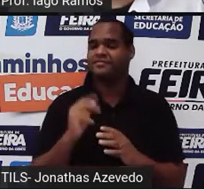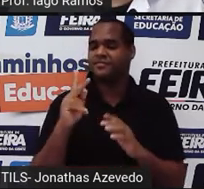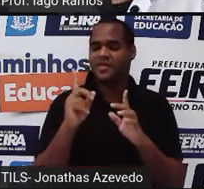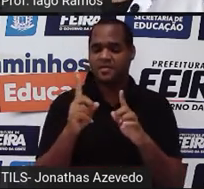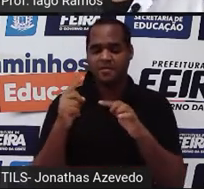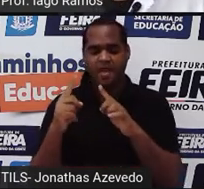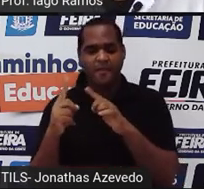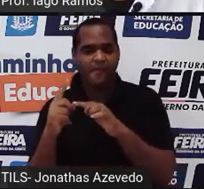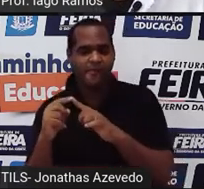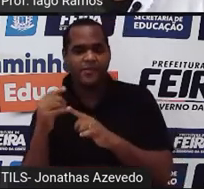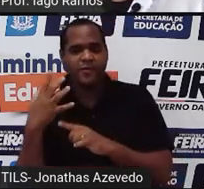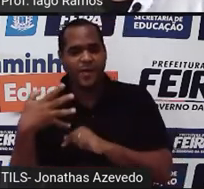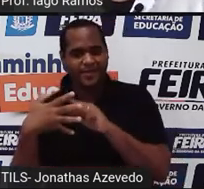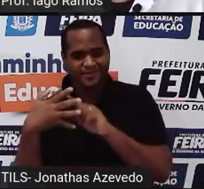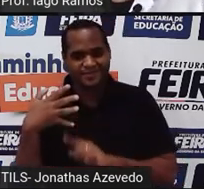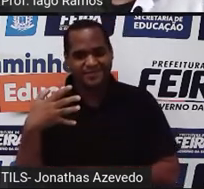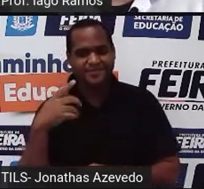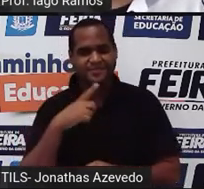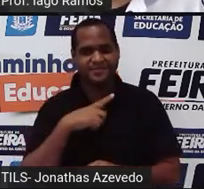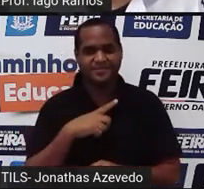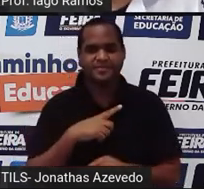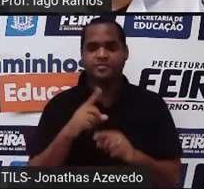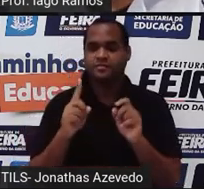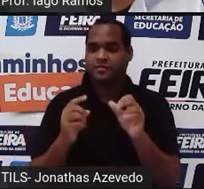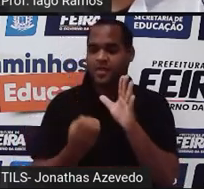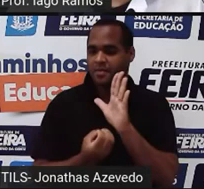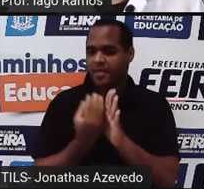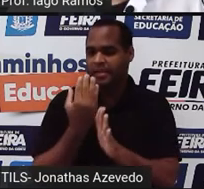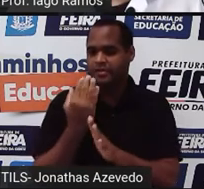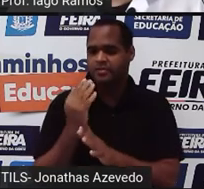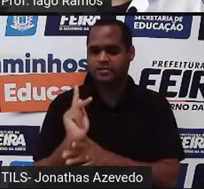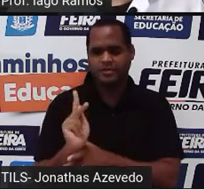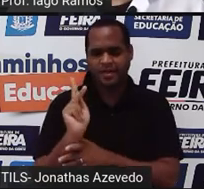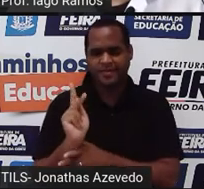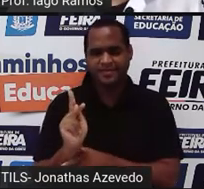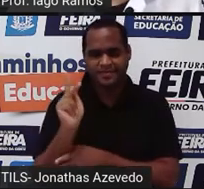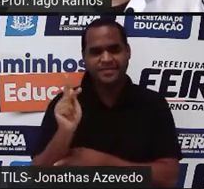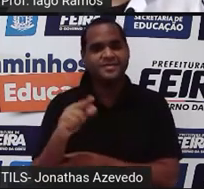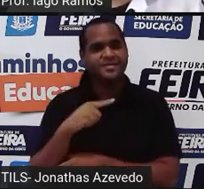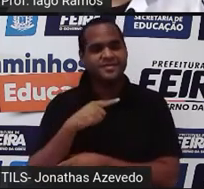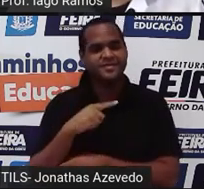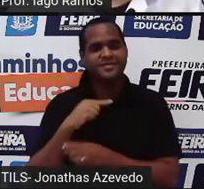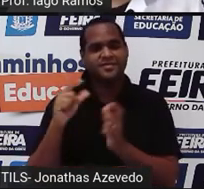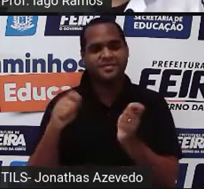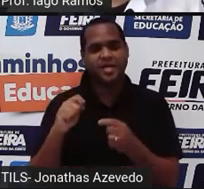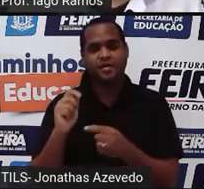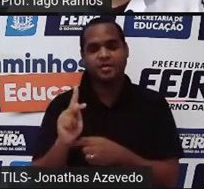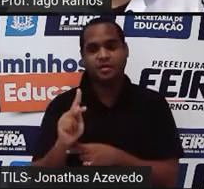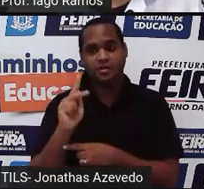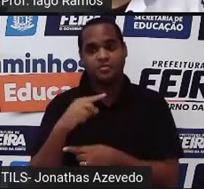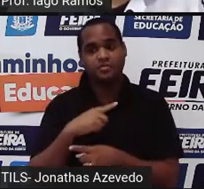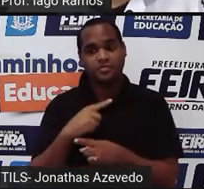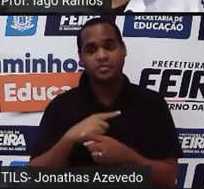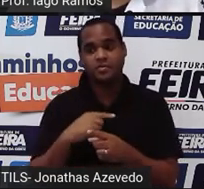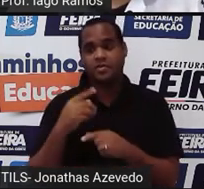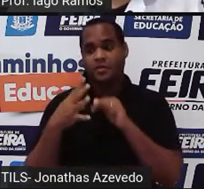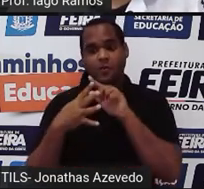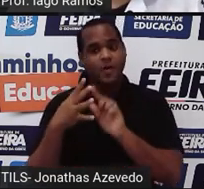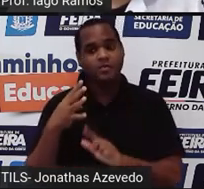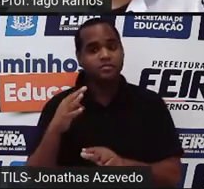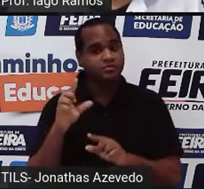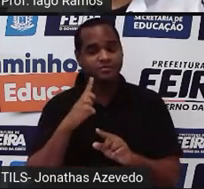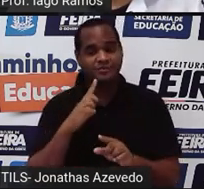que é seu reflexo do outro lado, que apareceu ali o ponto K, também vai estar a uma distância de 4 quadrados da reta.